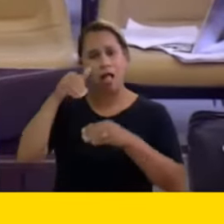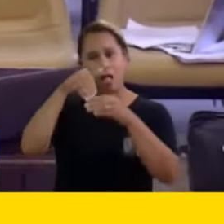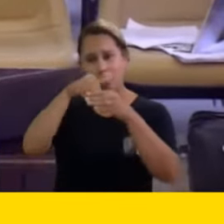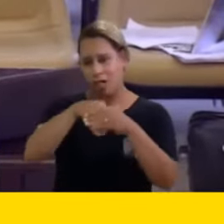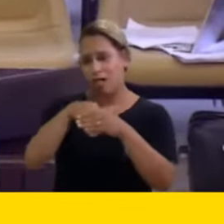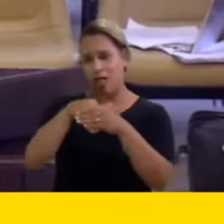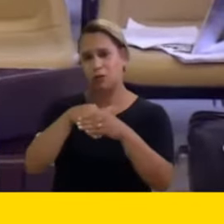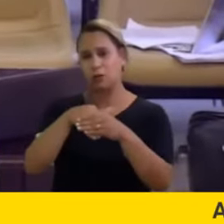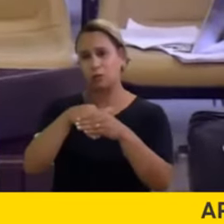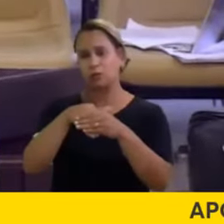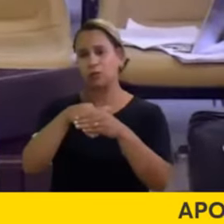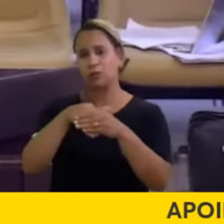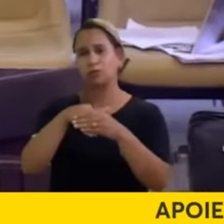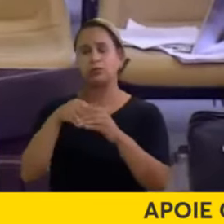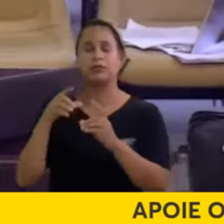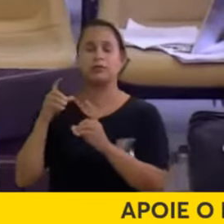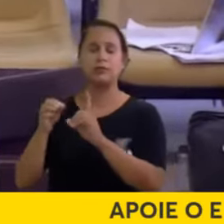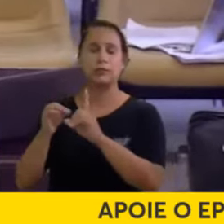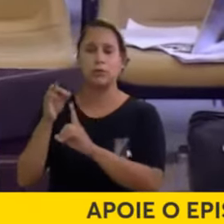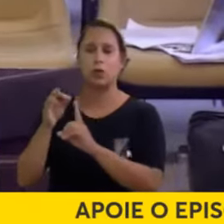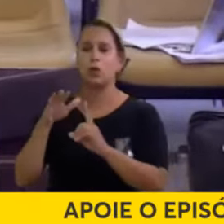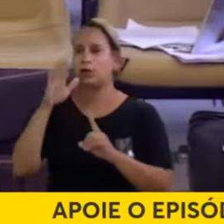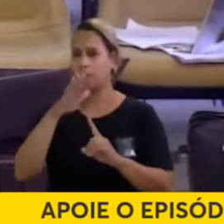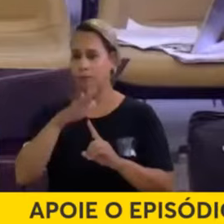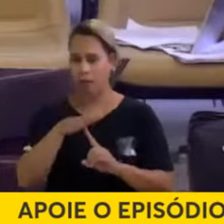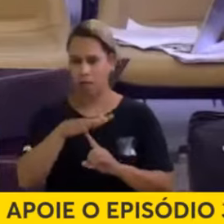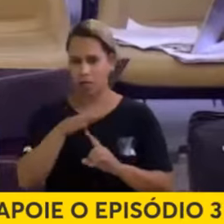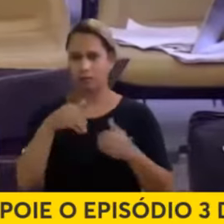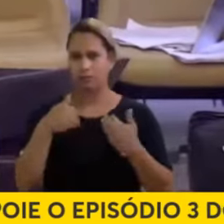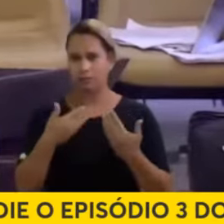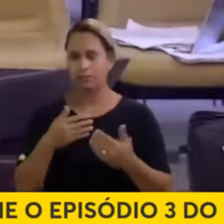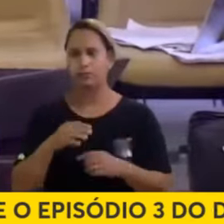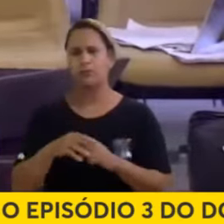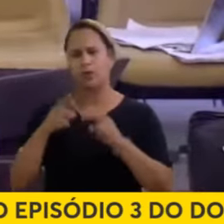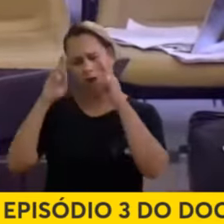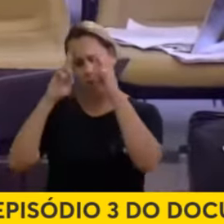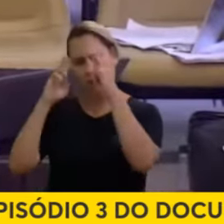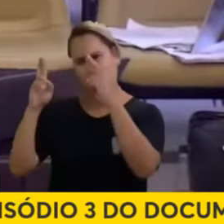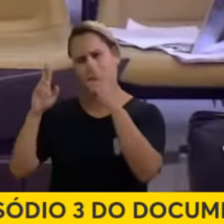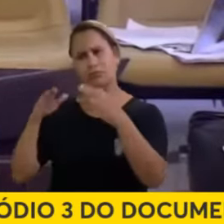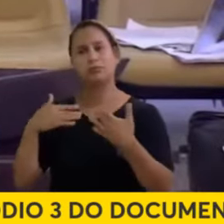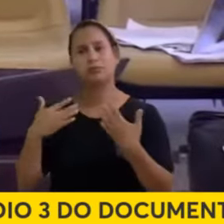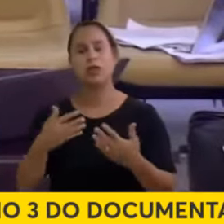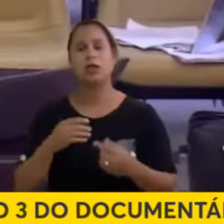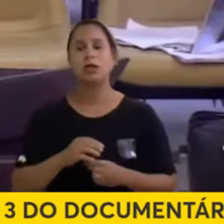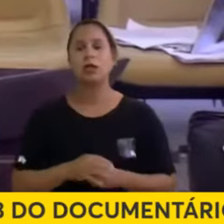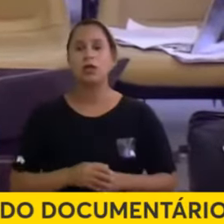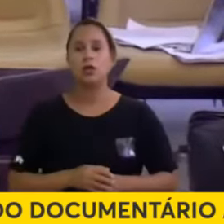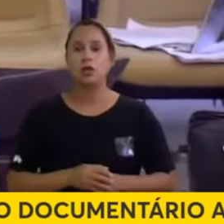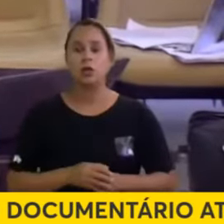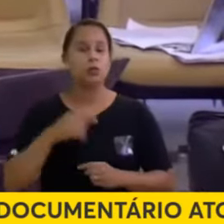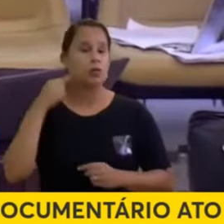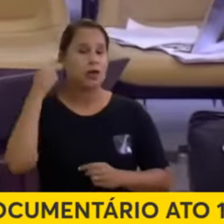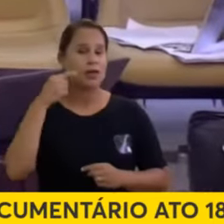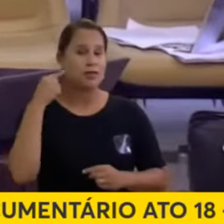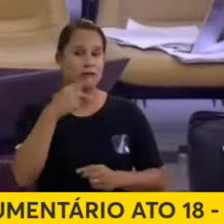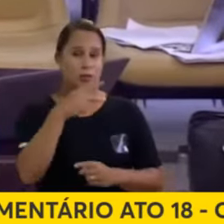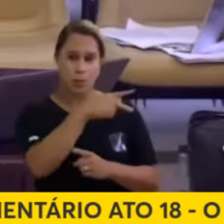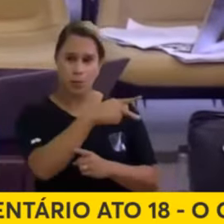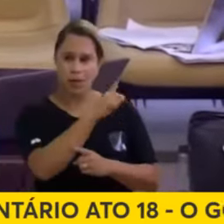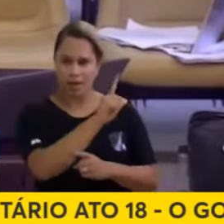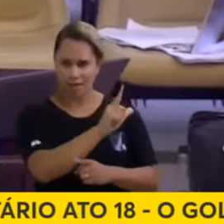deles não há resposta com todo o respeito então para você ter uma ideia o advogado do pl falou em 5,5 milhões